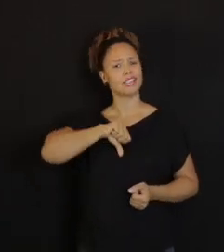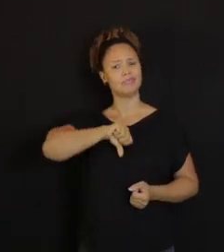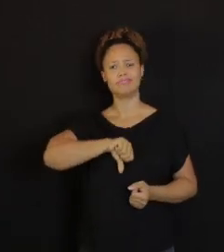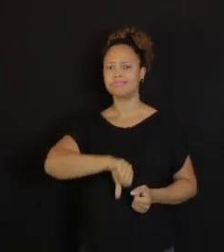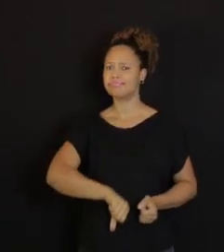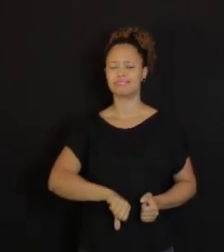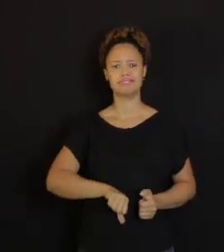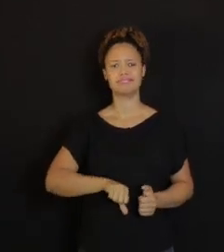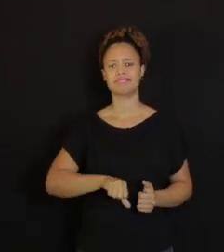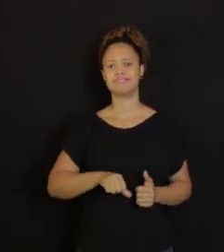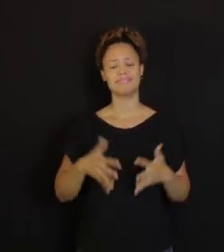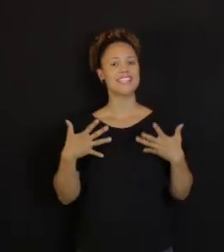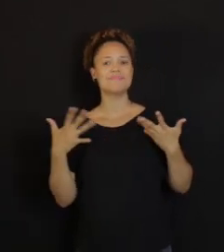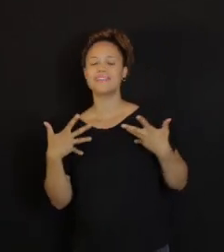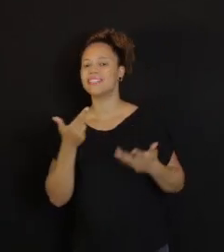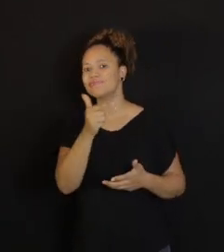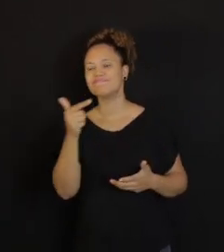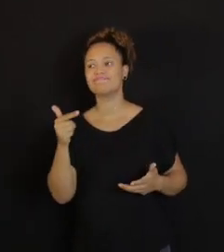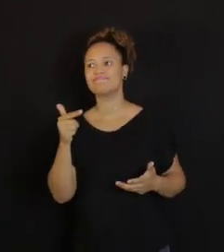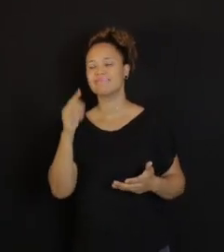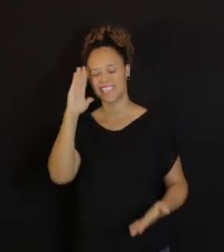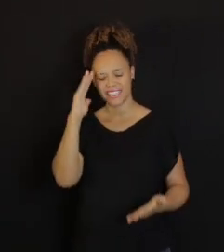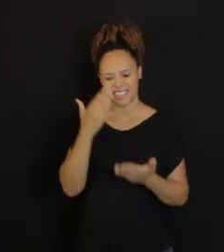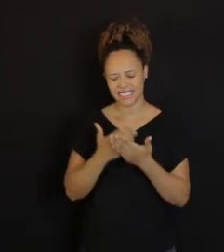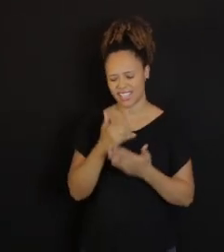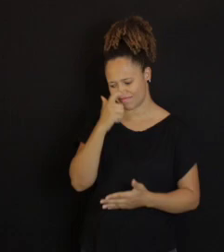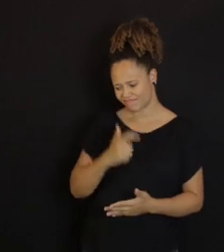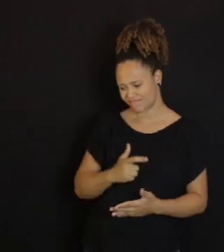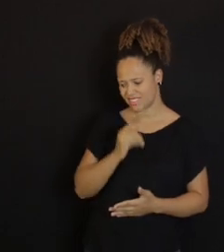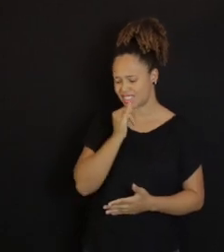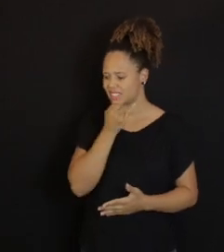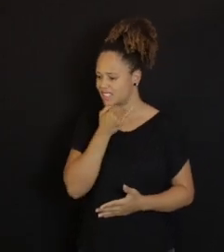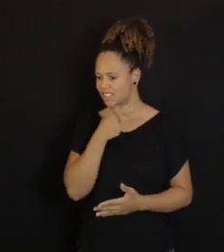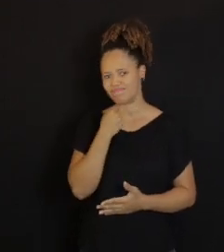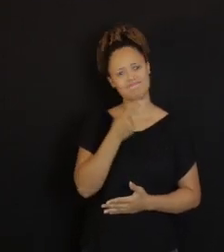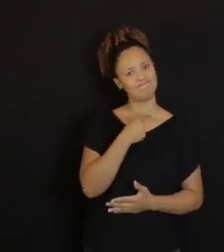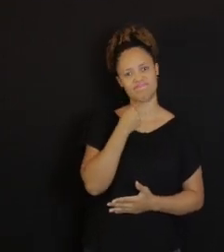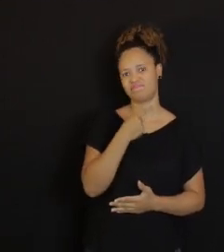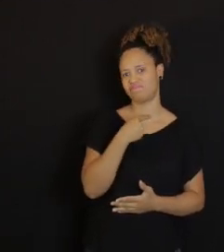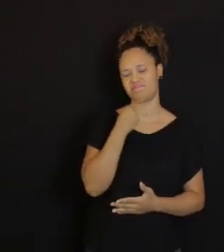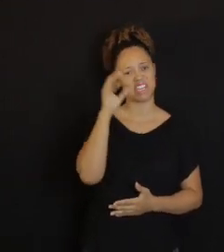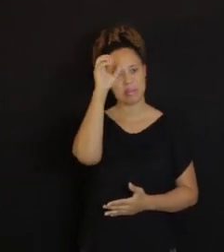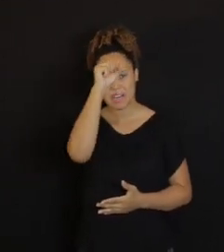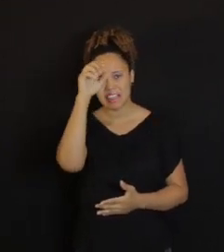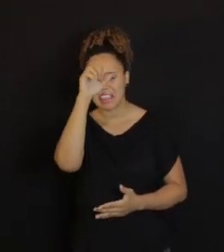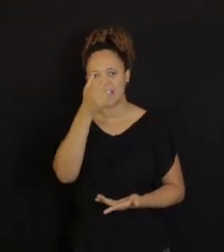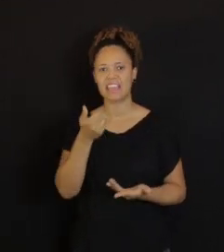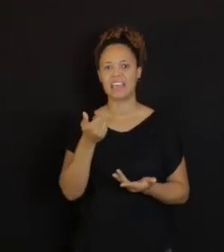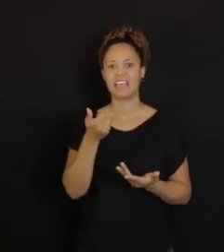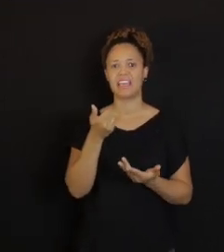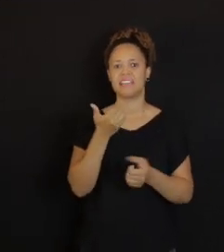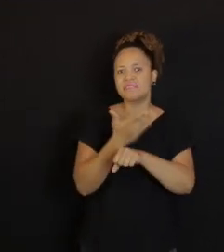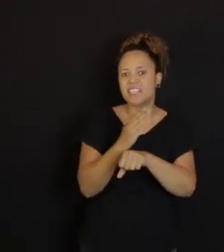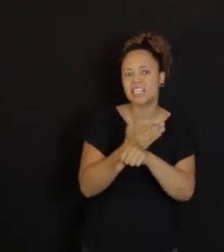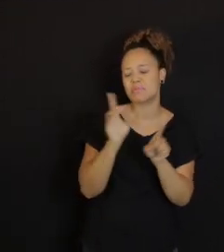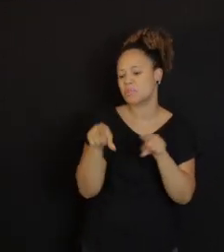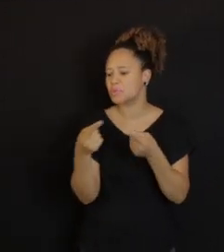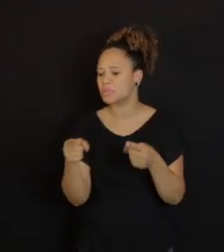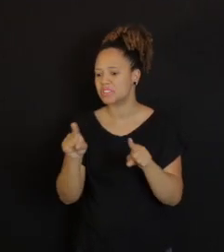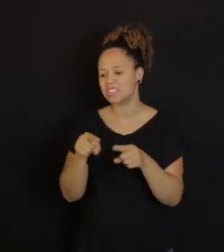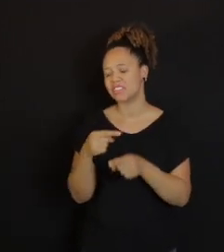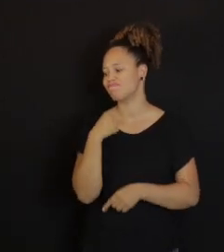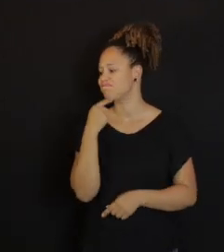muito baixa e eu acreditava que era muito difícil eu conseguir aprender a ler notas musicais. Então, quando eu